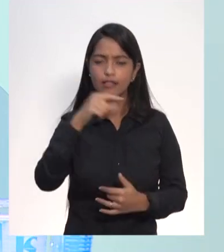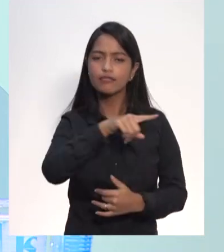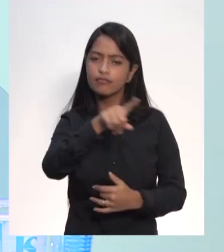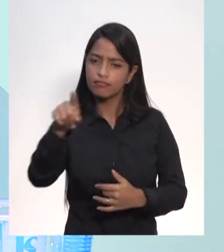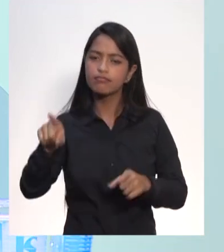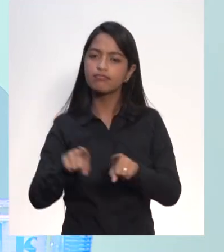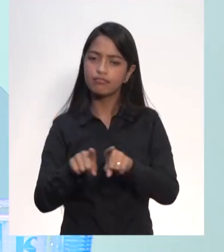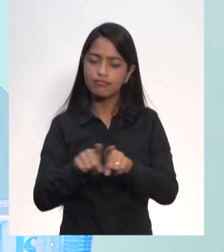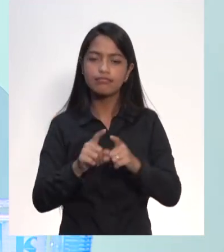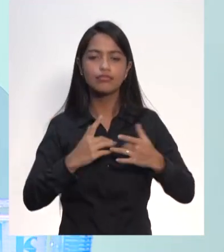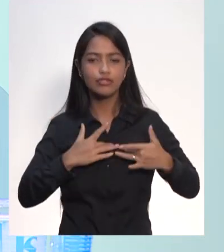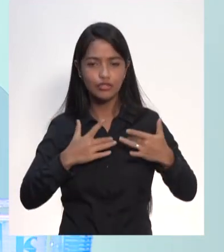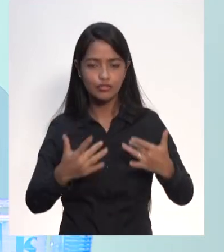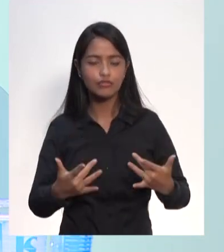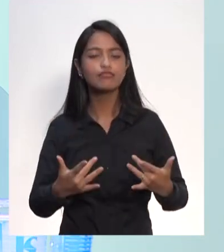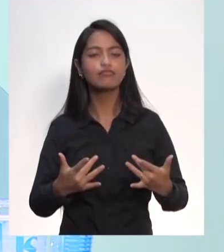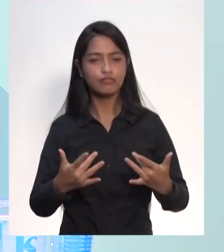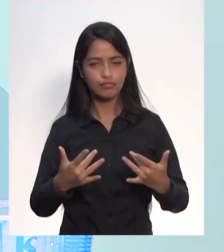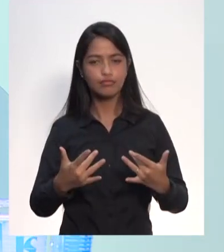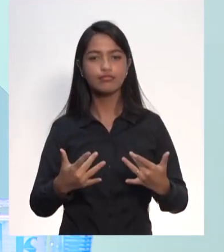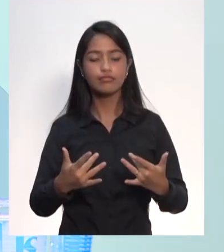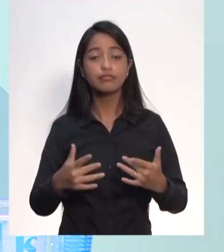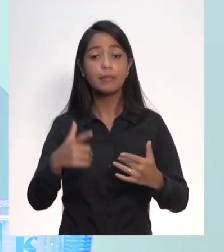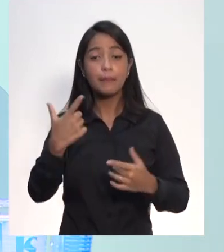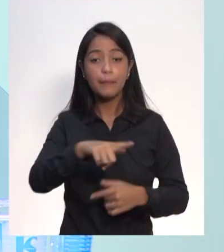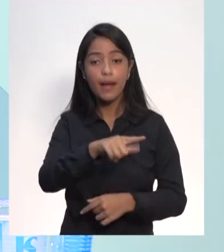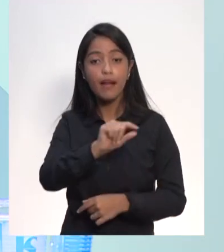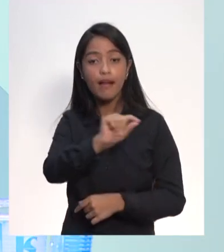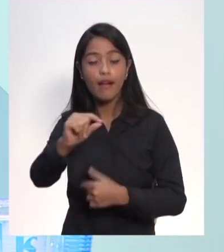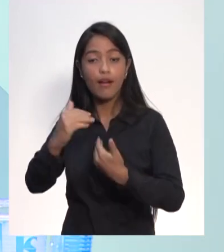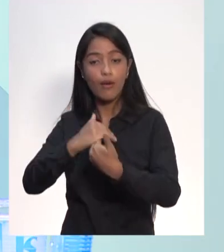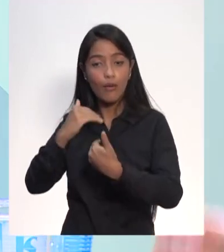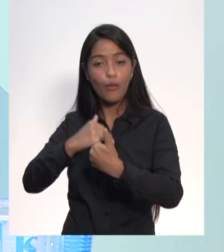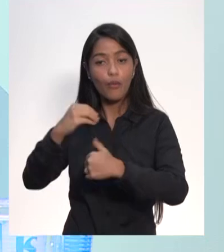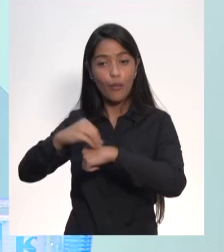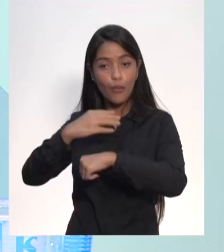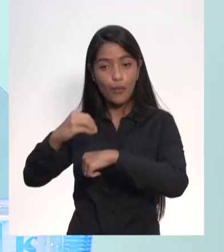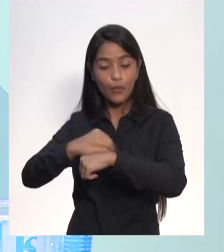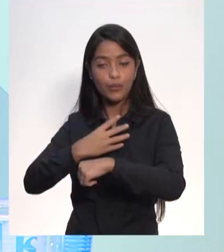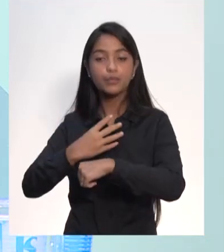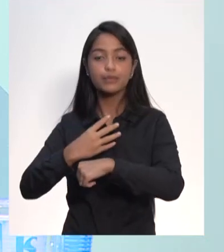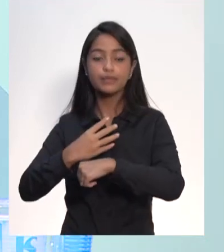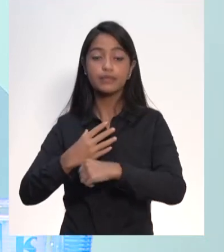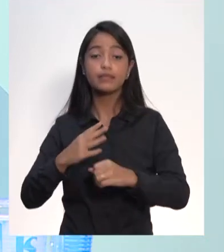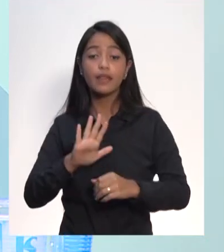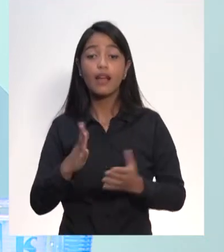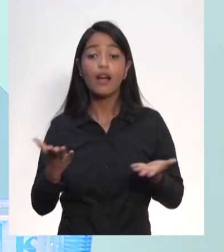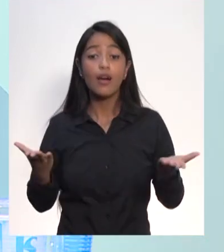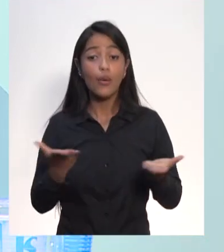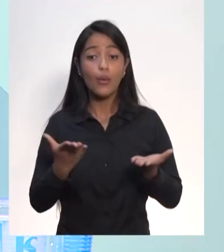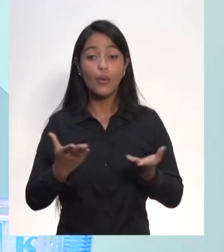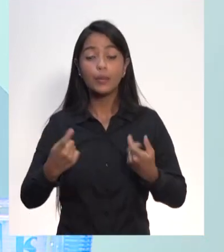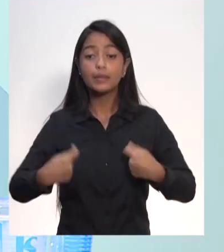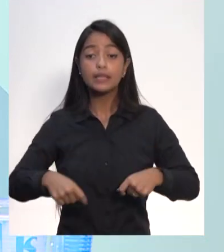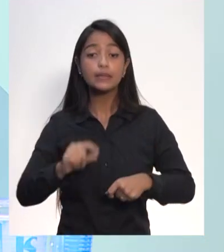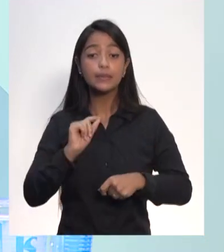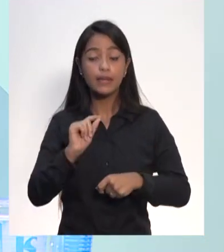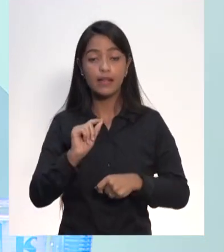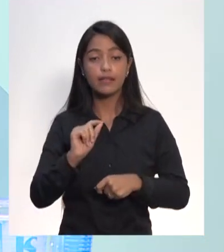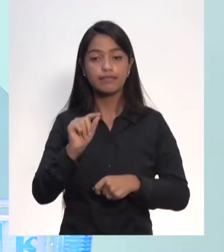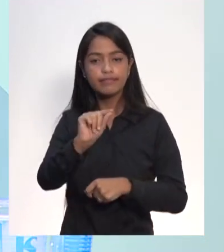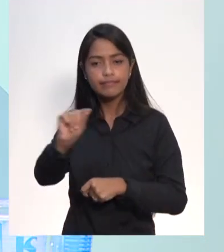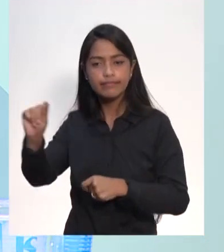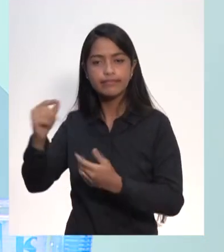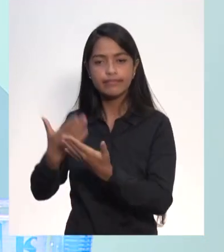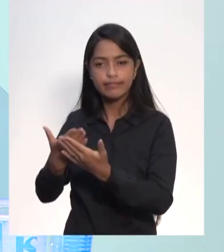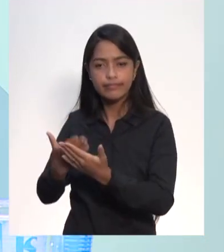estão desenvolvendo aí, todas as orientações, e é um momento que a gente precisa também orientar os nossos